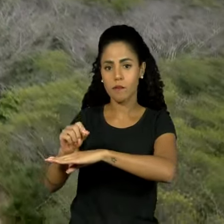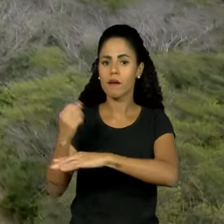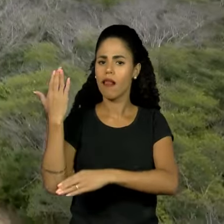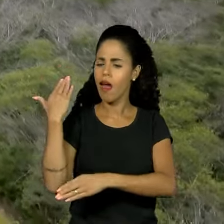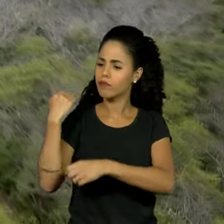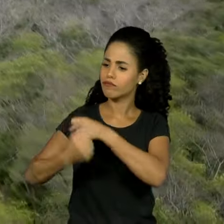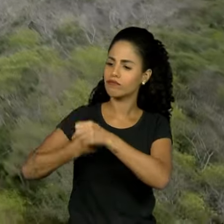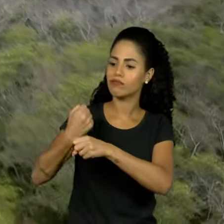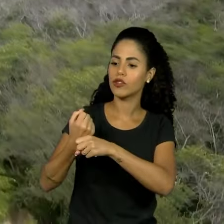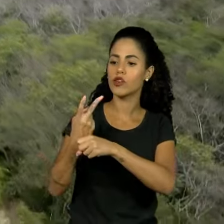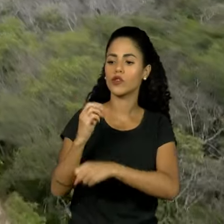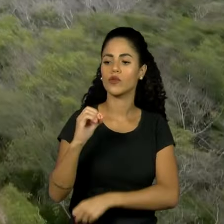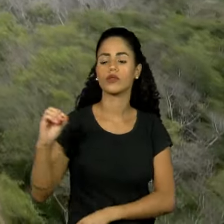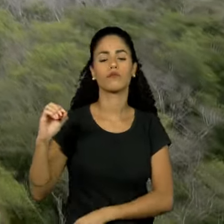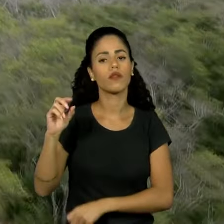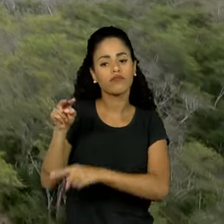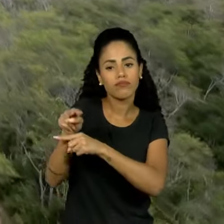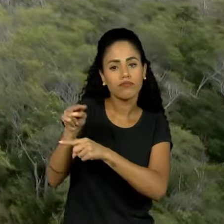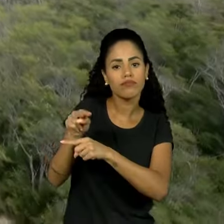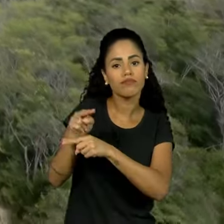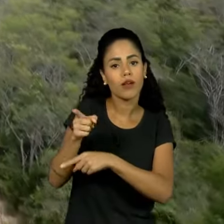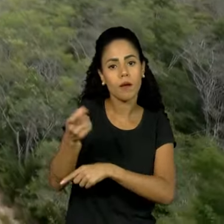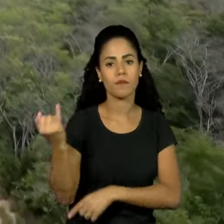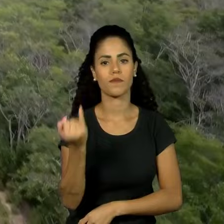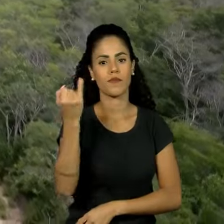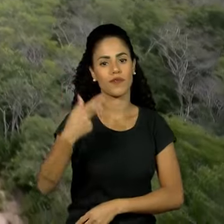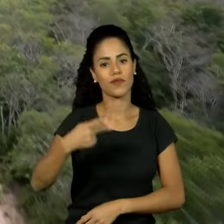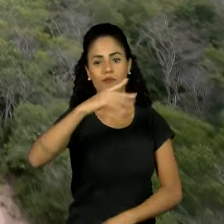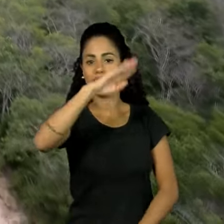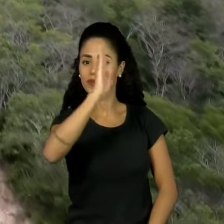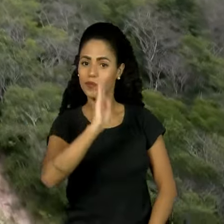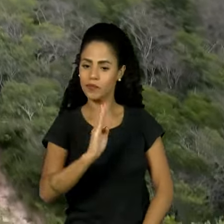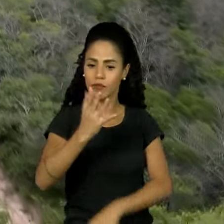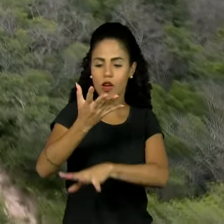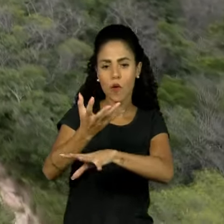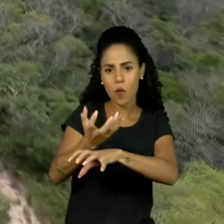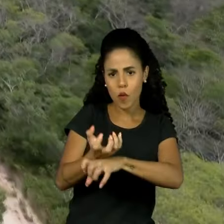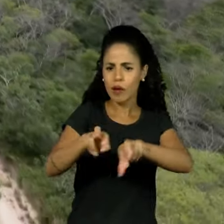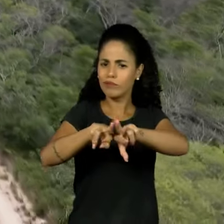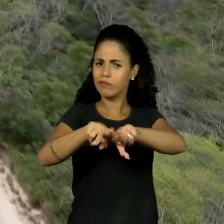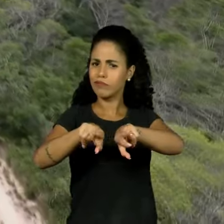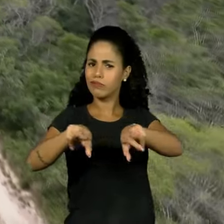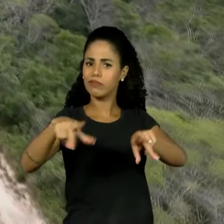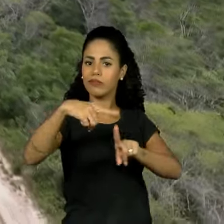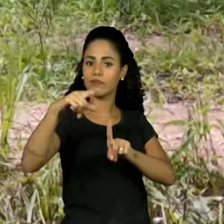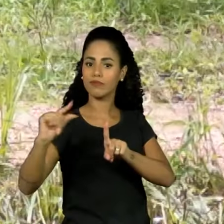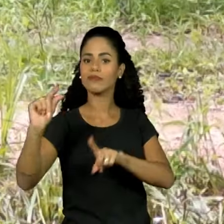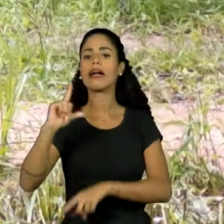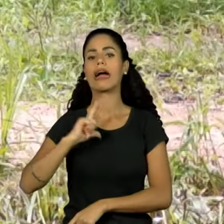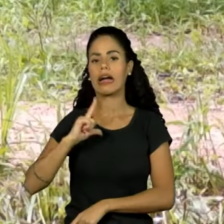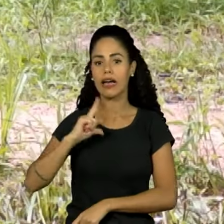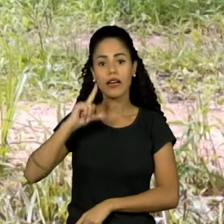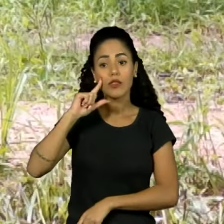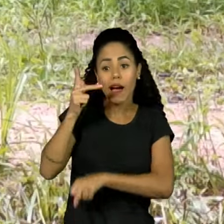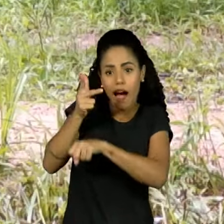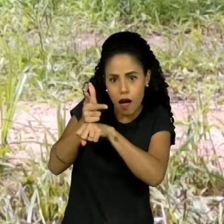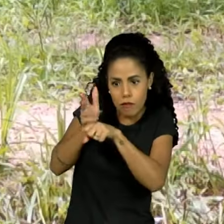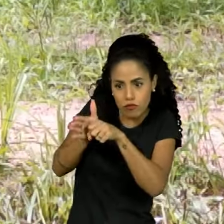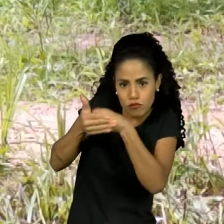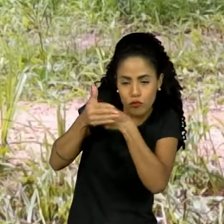Ela ajuda a proteger o bioma exclusivamente brasileiro que abriga uma rica biodiversidade. Câmeras